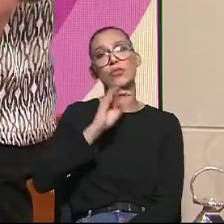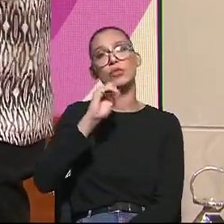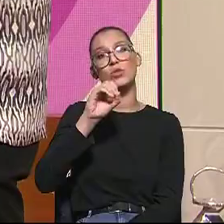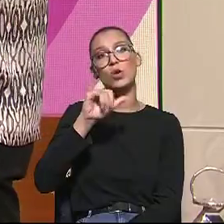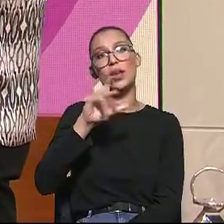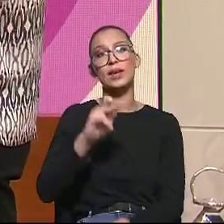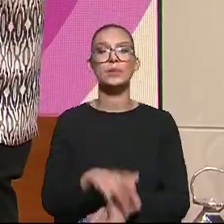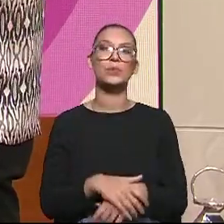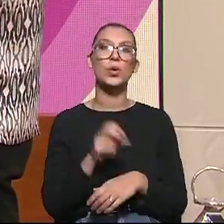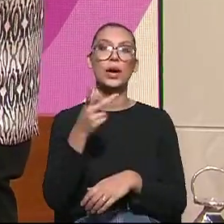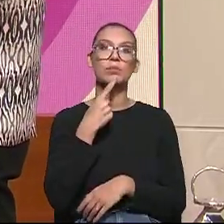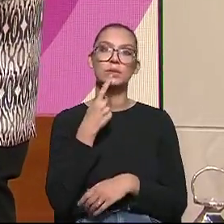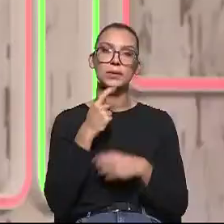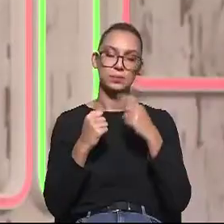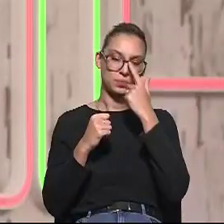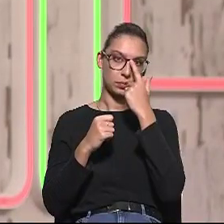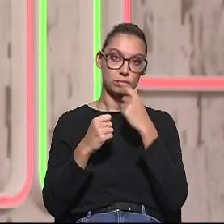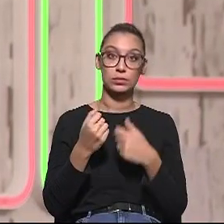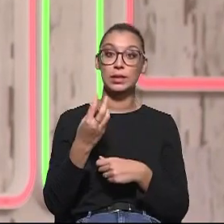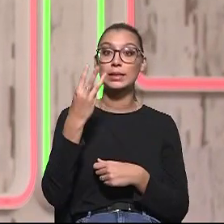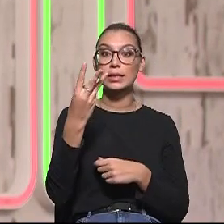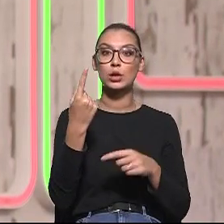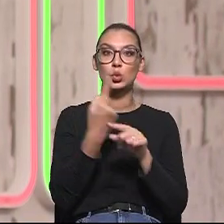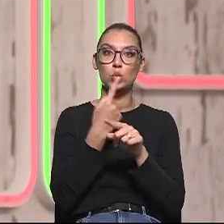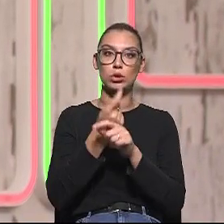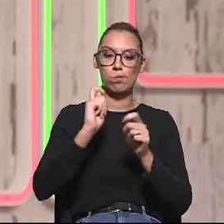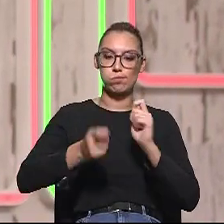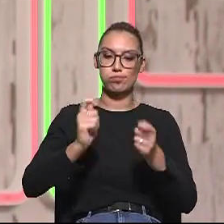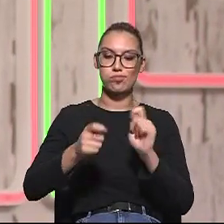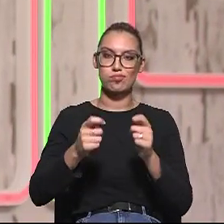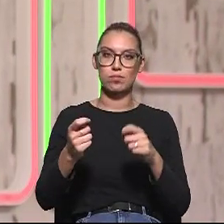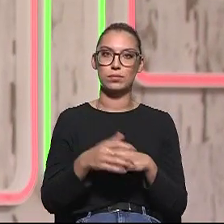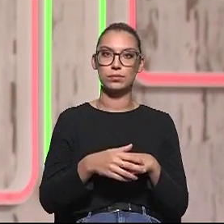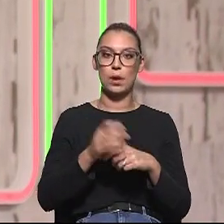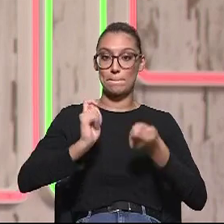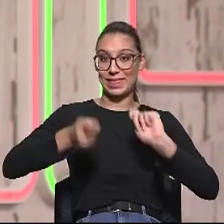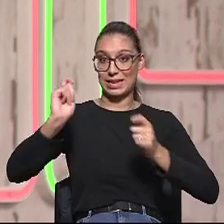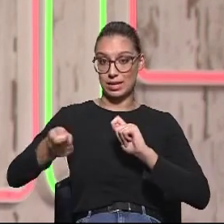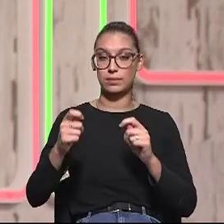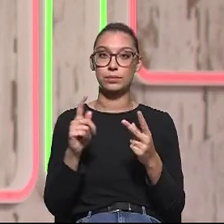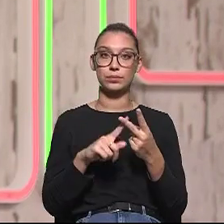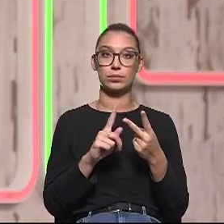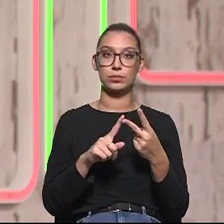Pronto, vamos lá. Ok, já percebi. 3 instrumentos de percussão. Bateria.